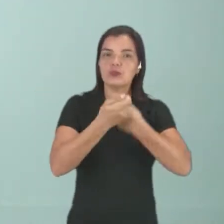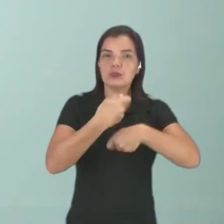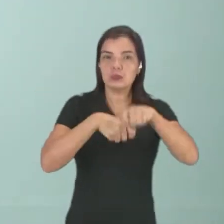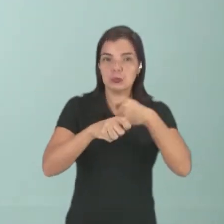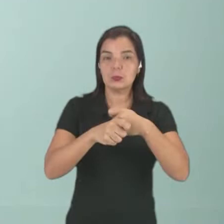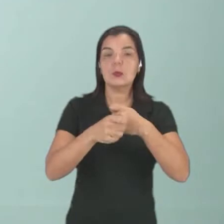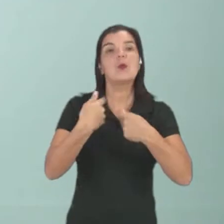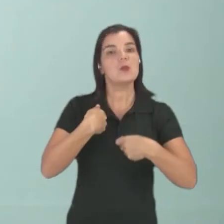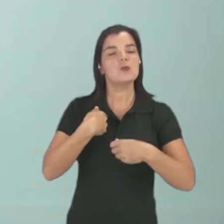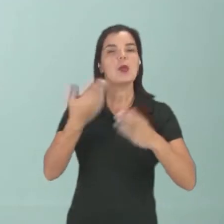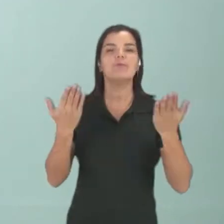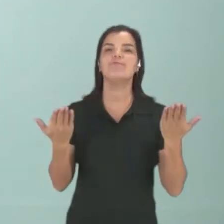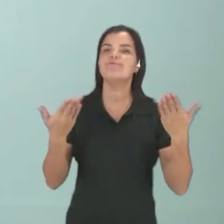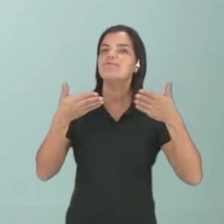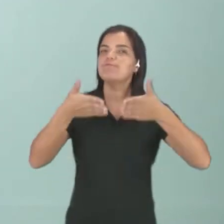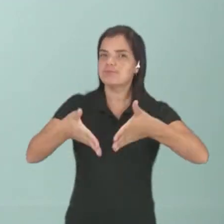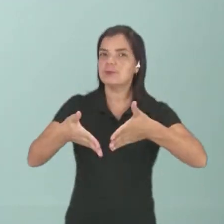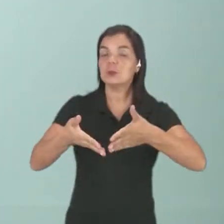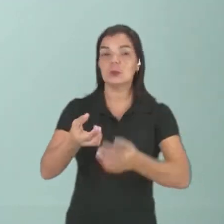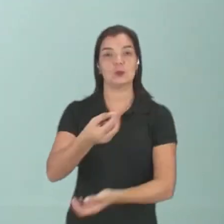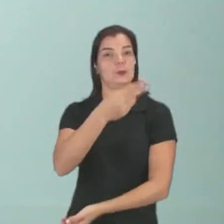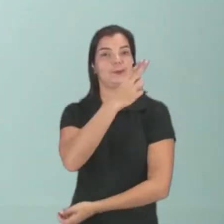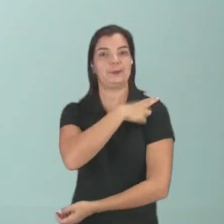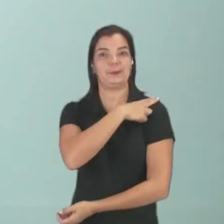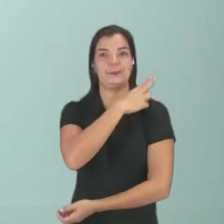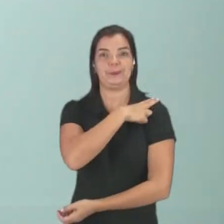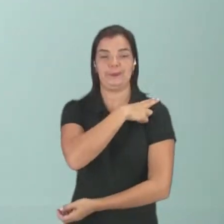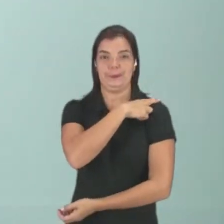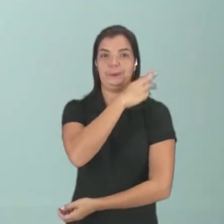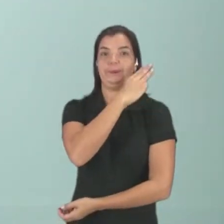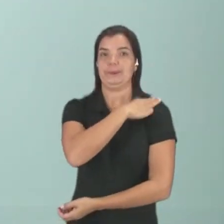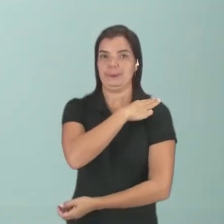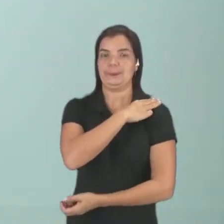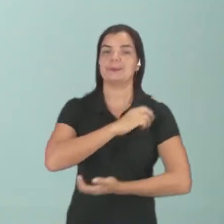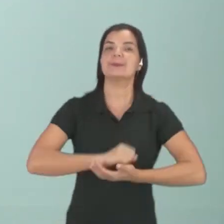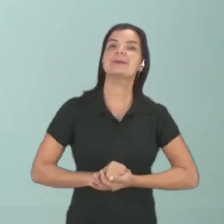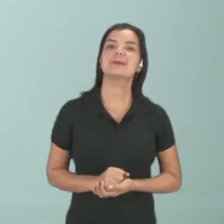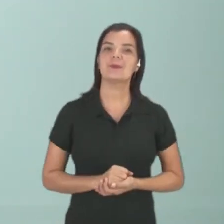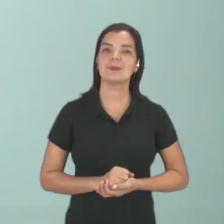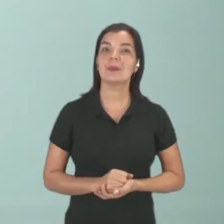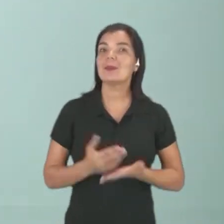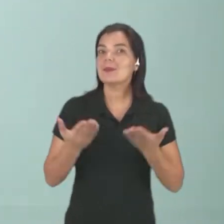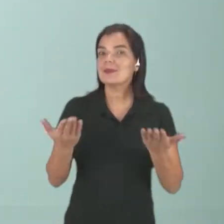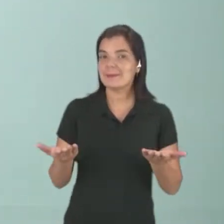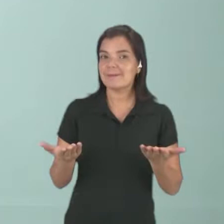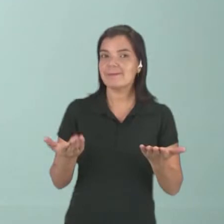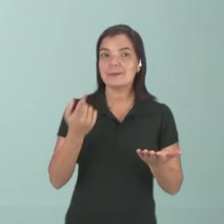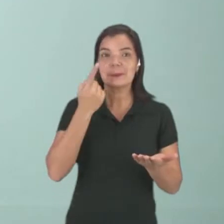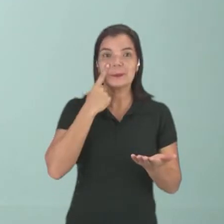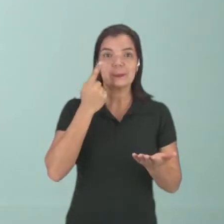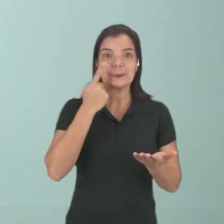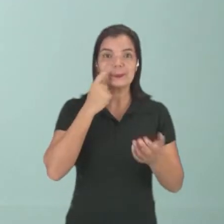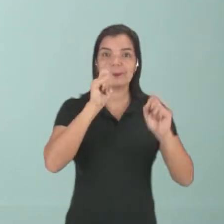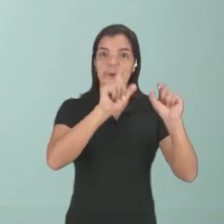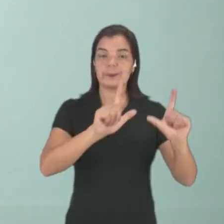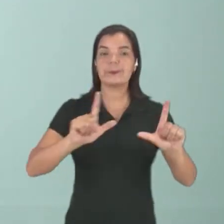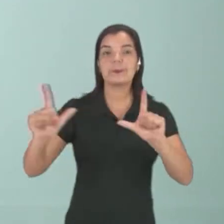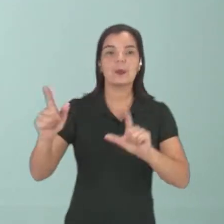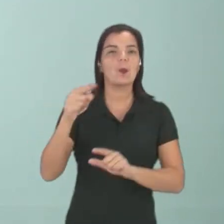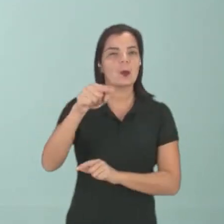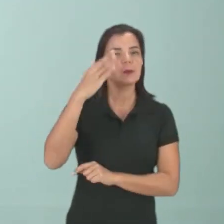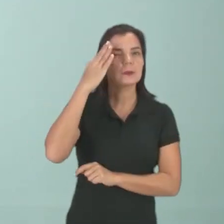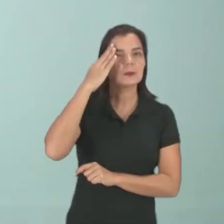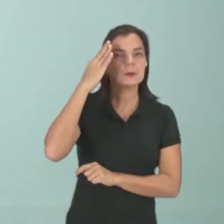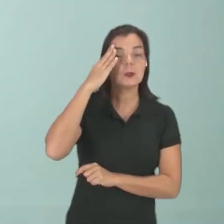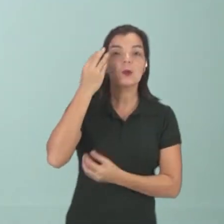econômicos, ensino voltado para os alunos da segunda série do ensino médio. Então vamos olhar aqui para essa tela para você